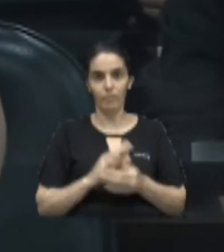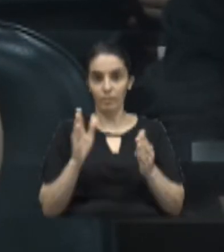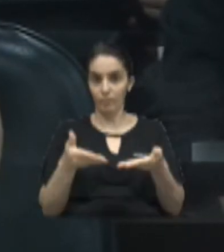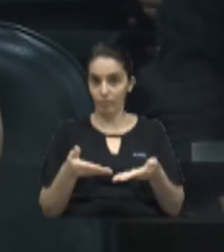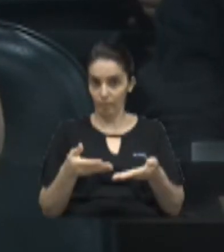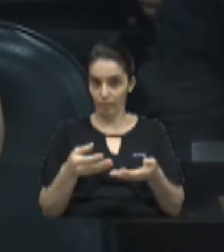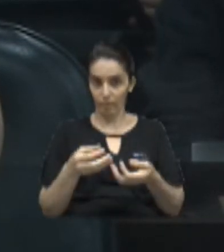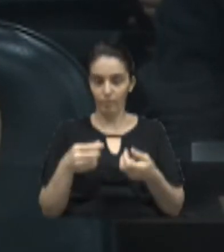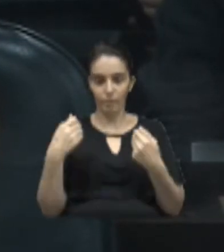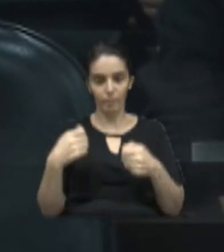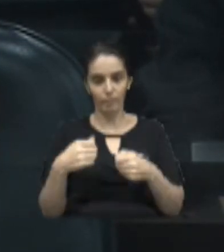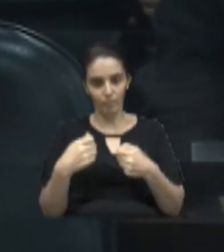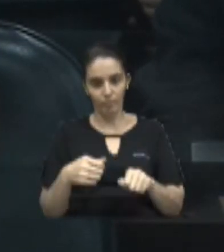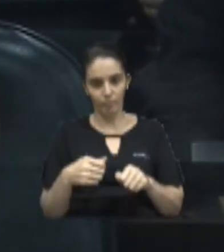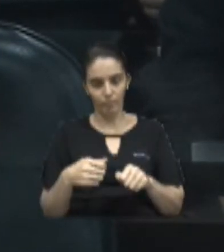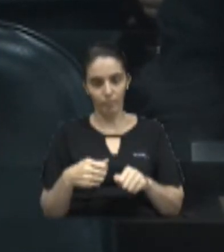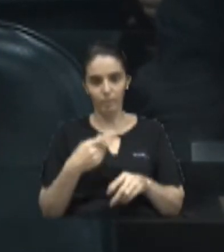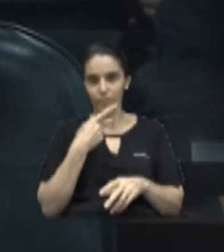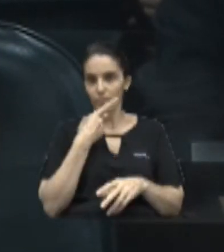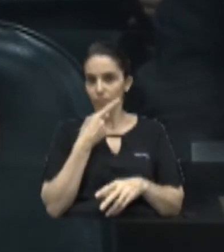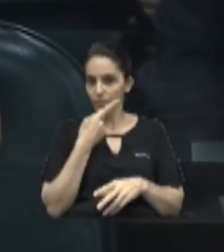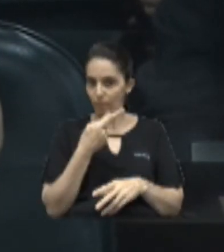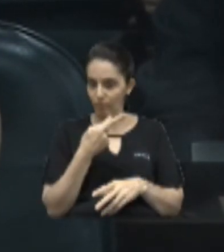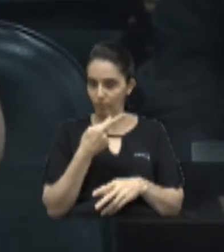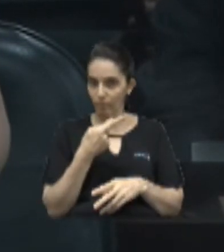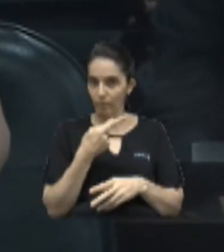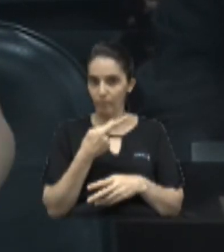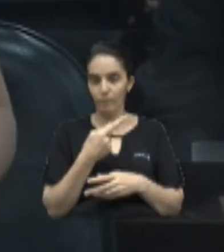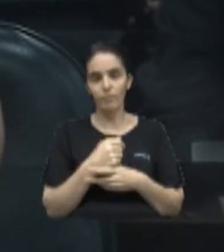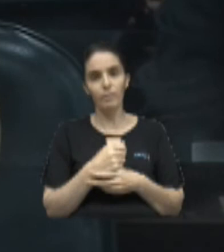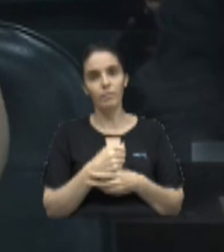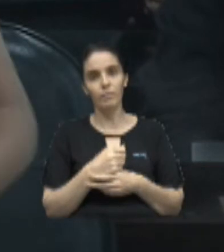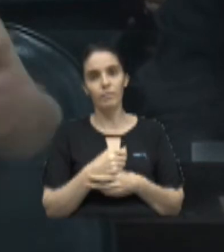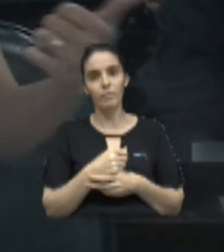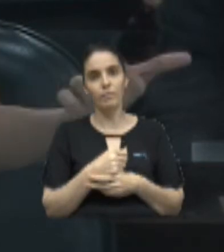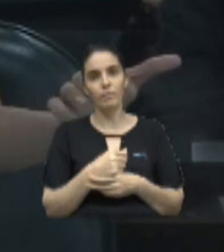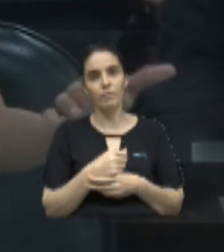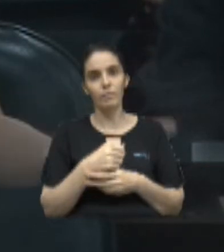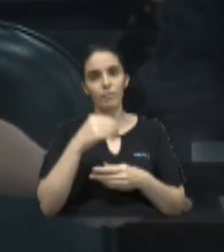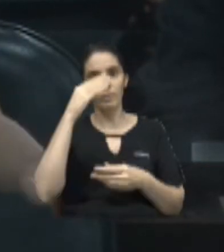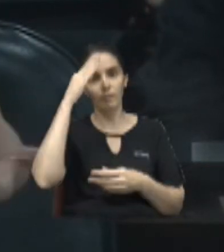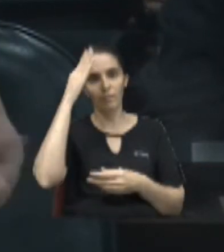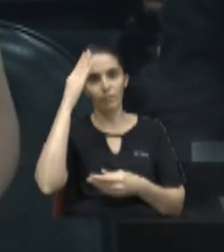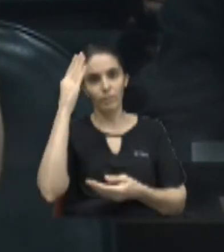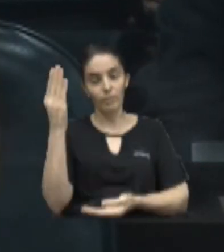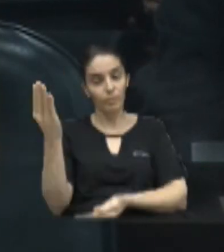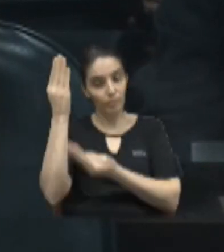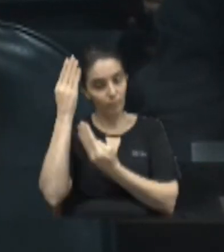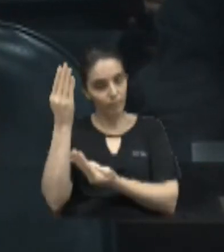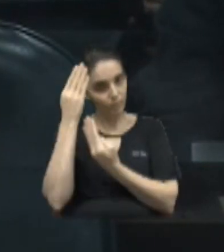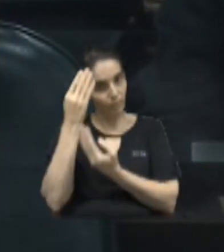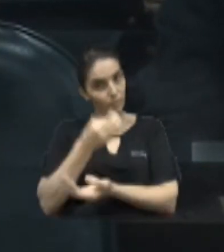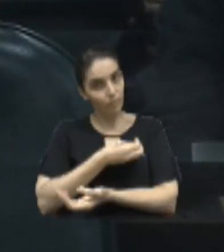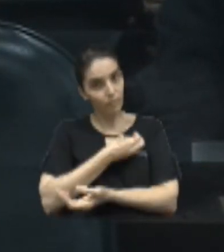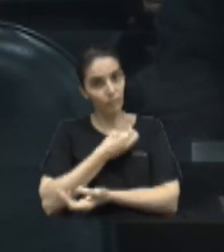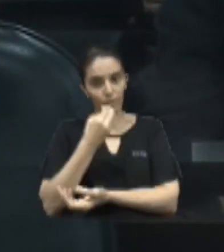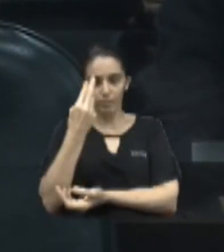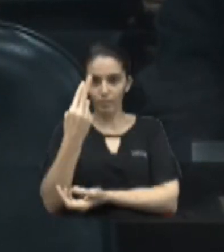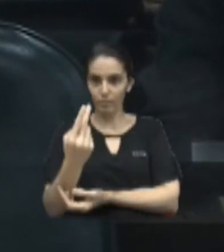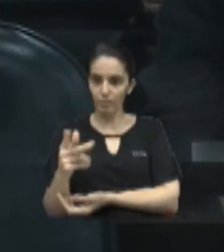oportuno e deve ser colocado de uma forma positiva quando nós conseguimos homenagear em vida uma pessoa como, por exemplo, o senhor